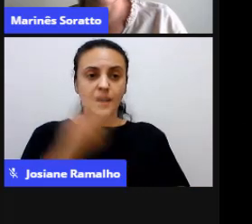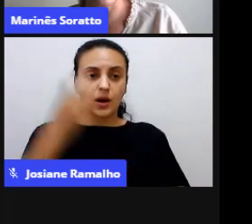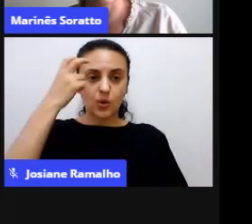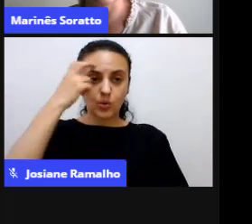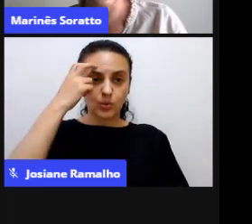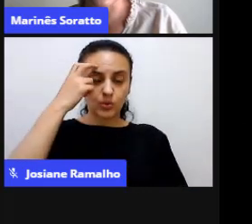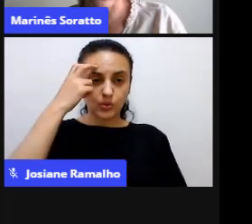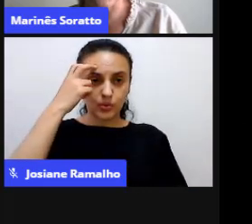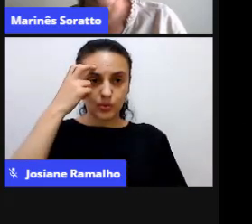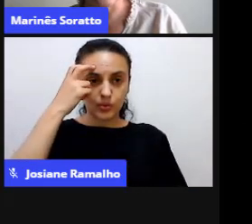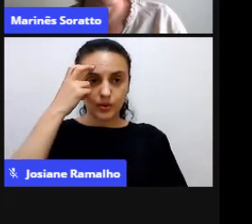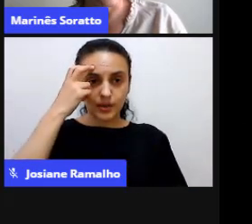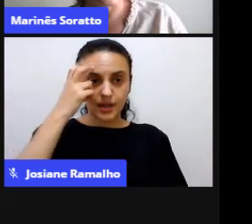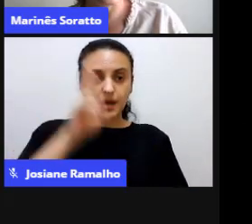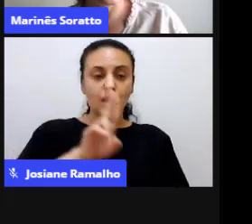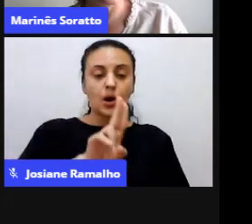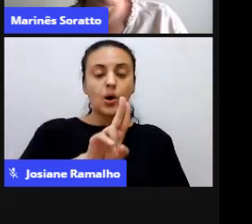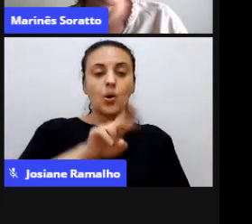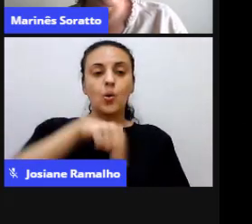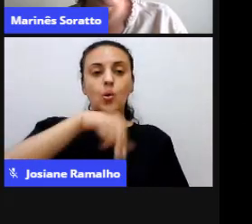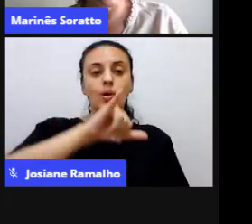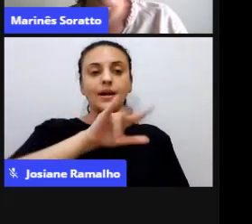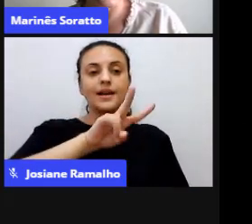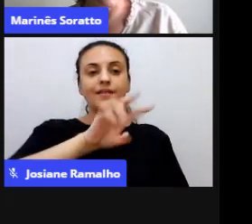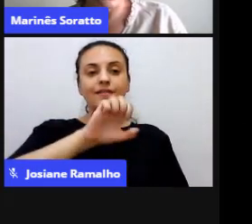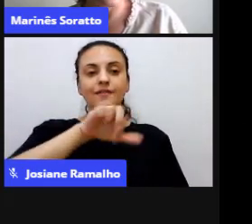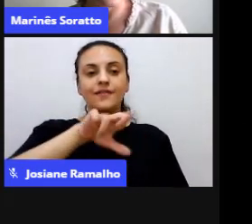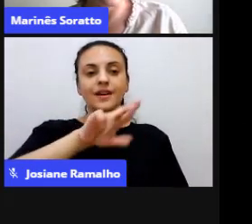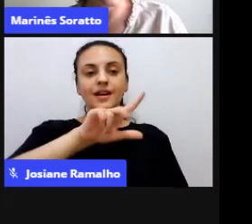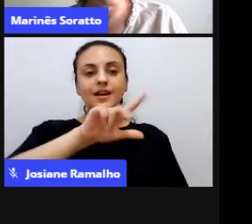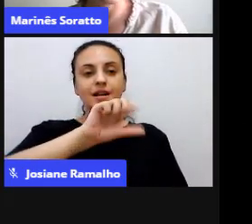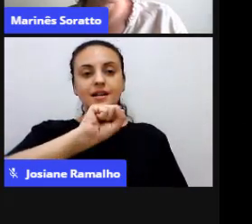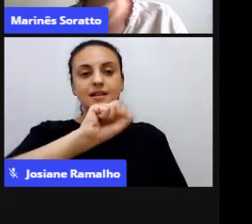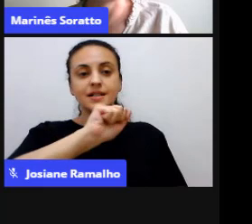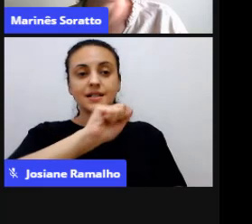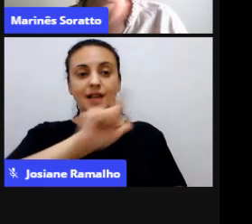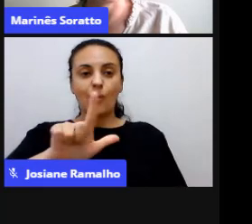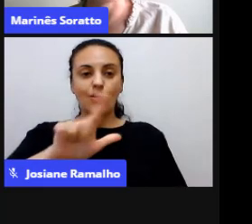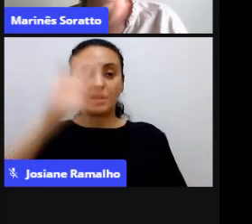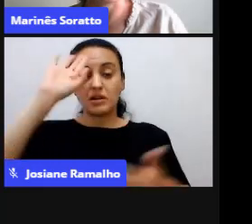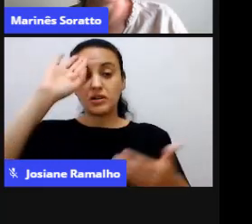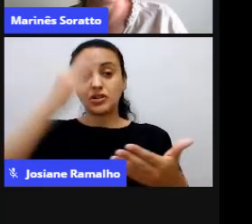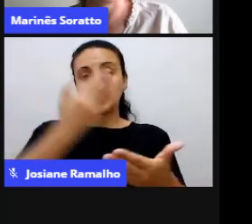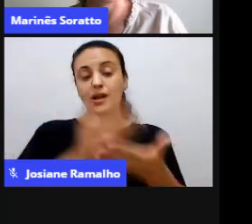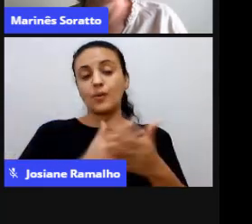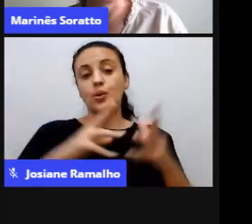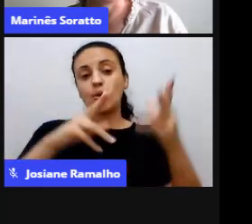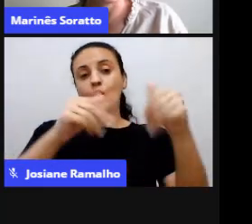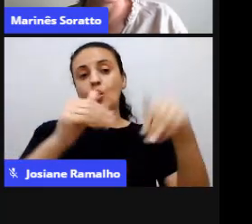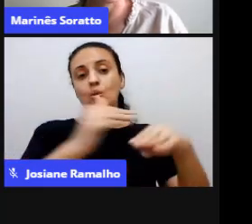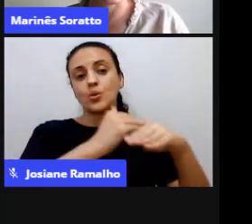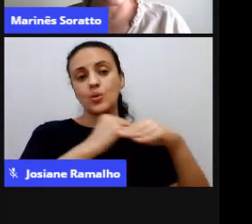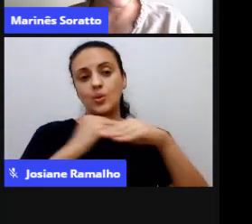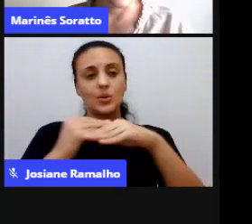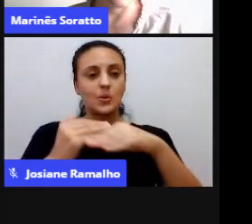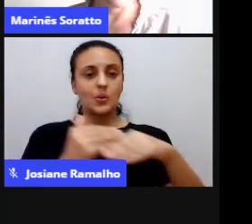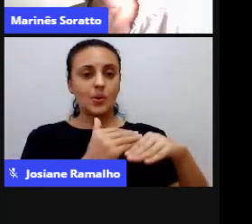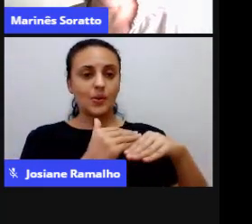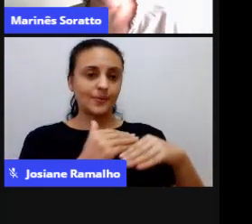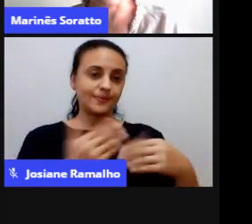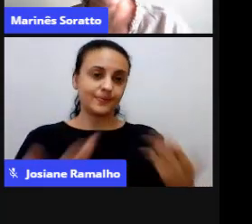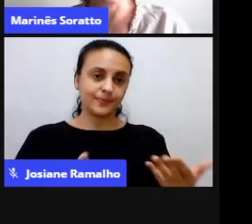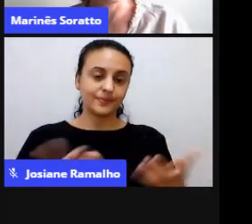escolarizada chamada universal, acreditando que todos somos iguais, né? Nós somos produtos dessa história, dessa